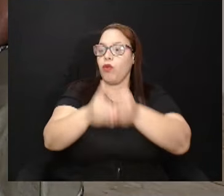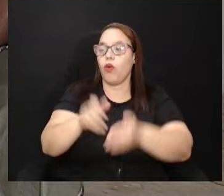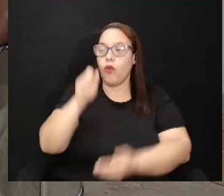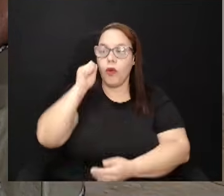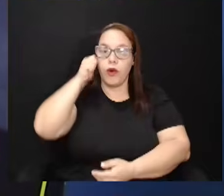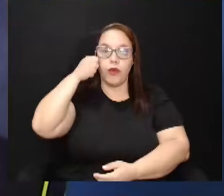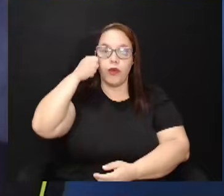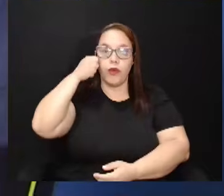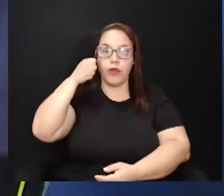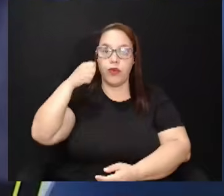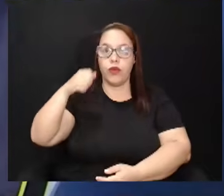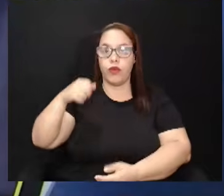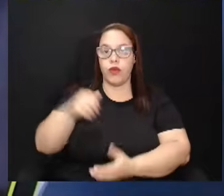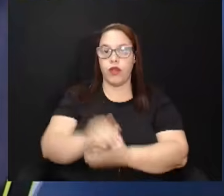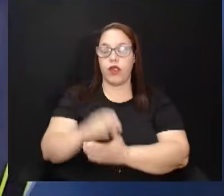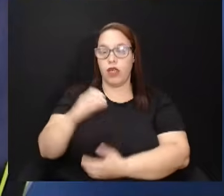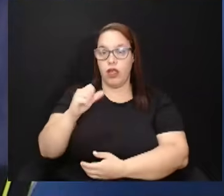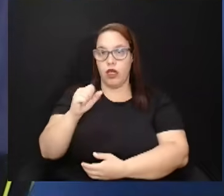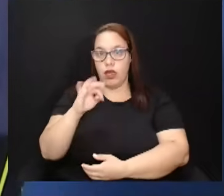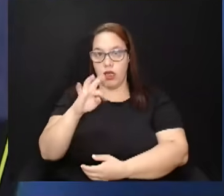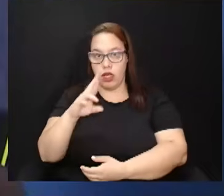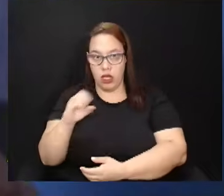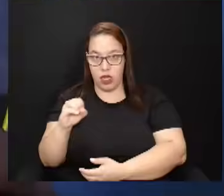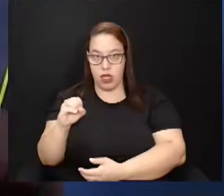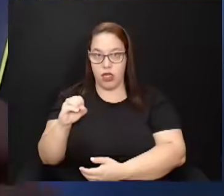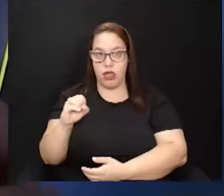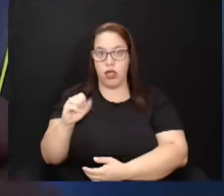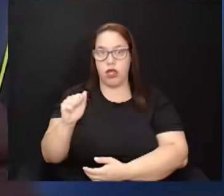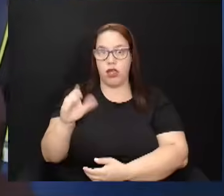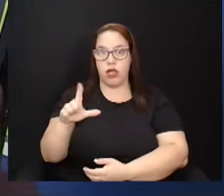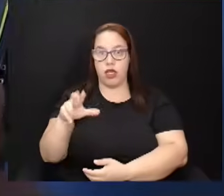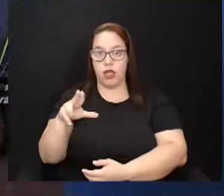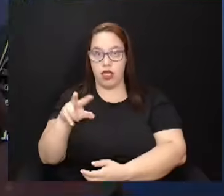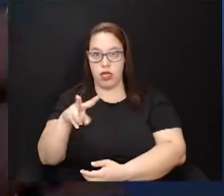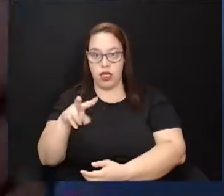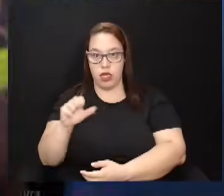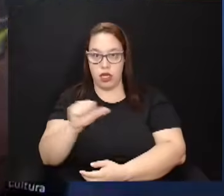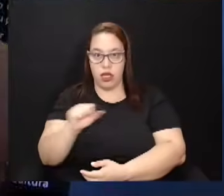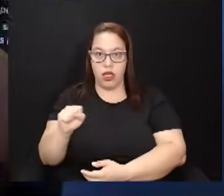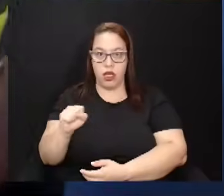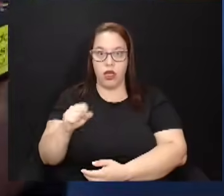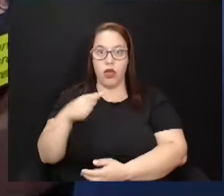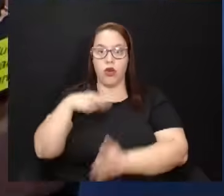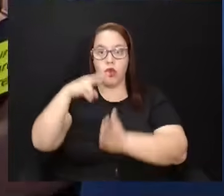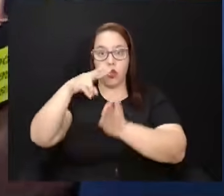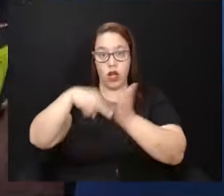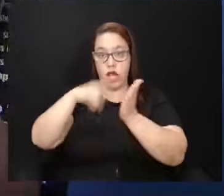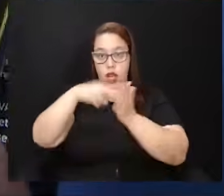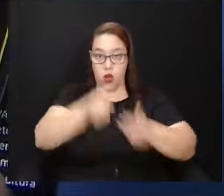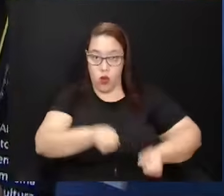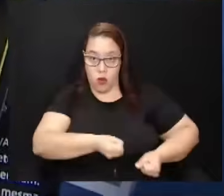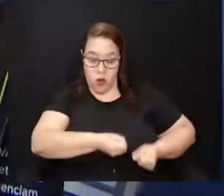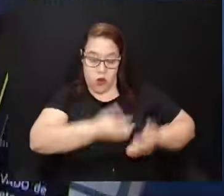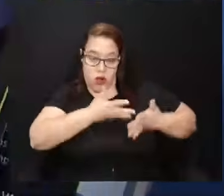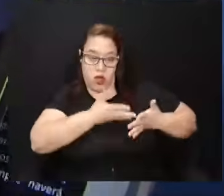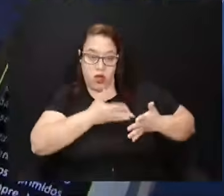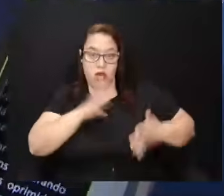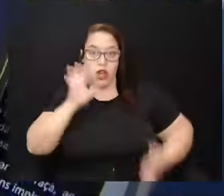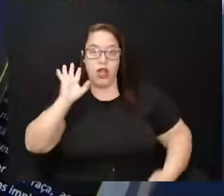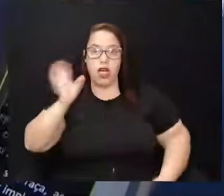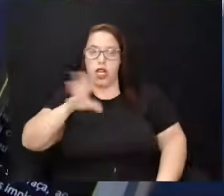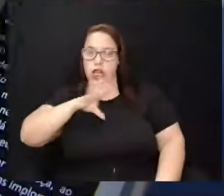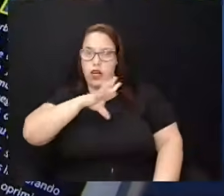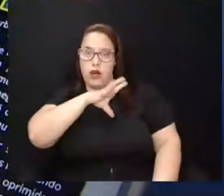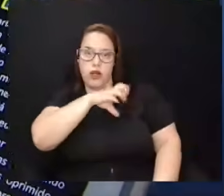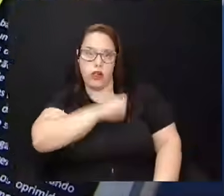Castro Alves, quando li o poema do Castro Alves, já me apaixonei pelas